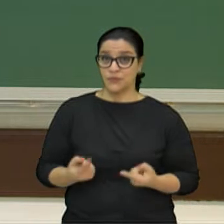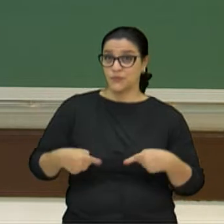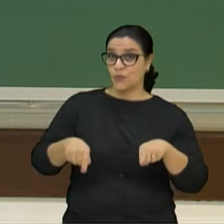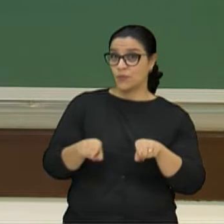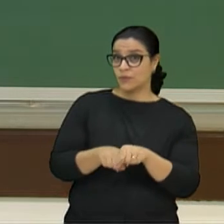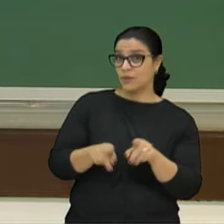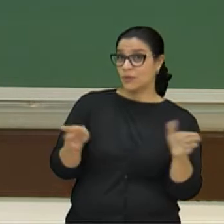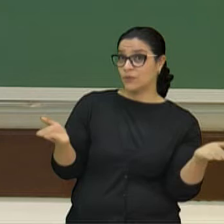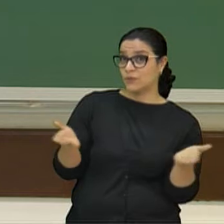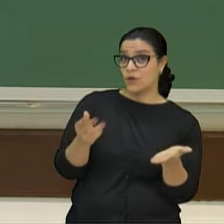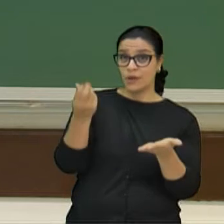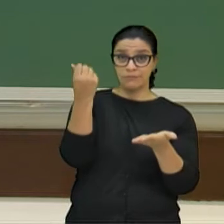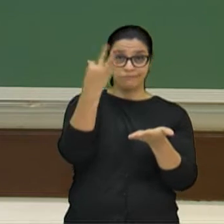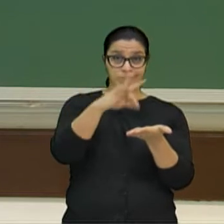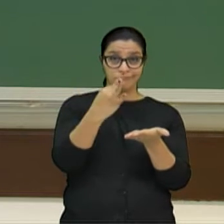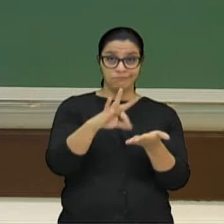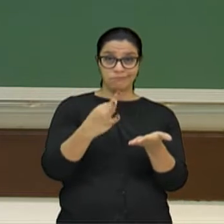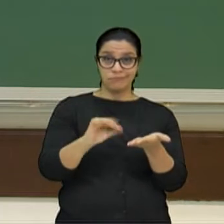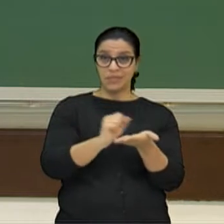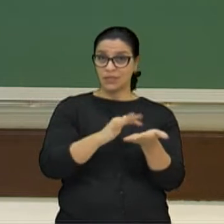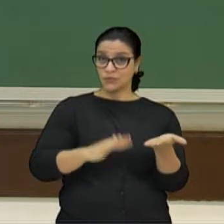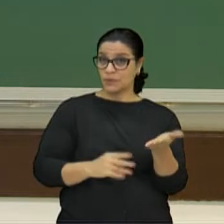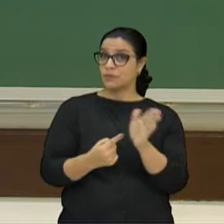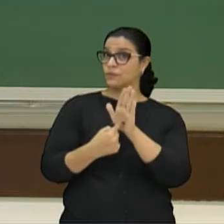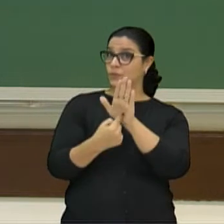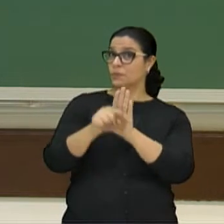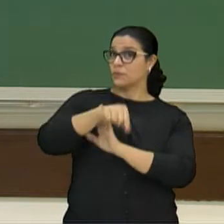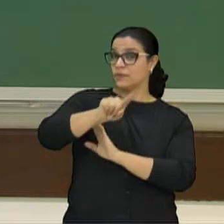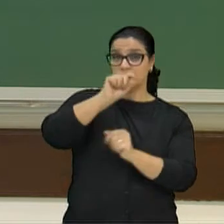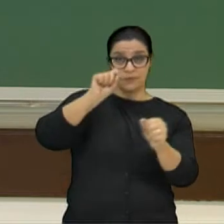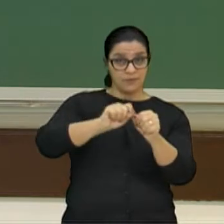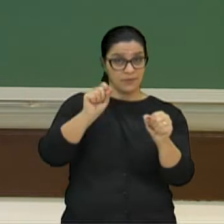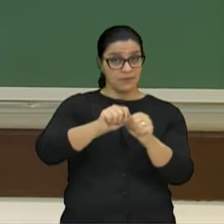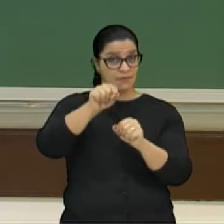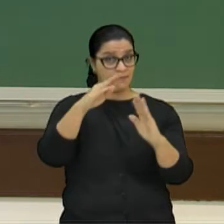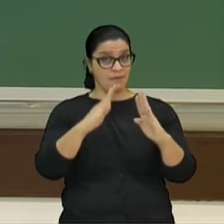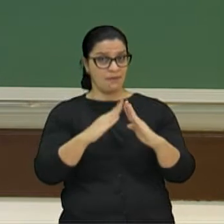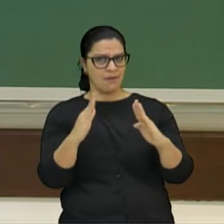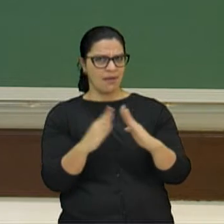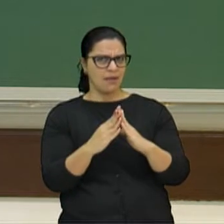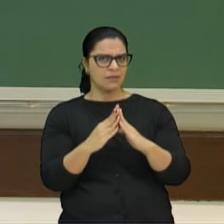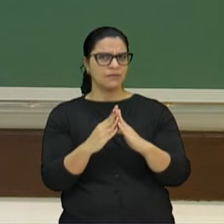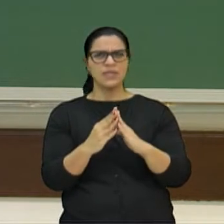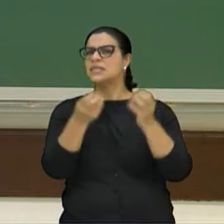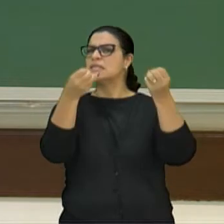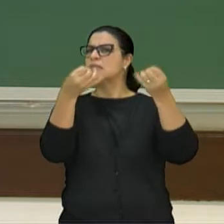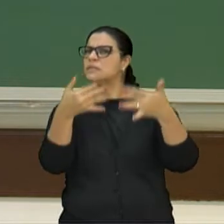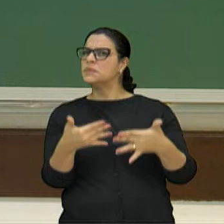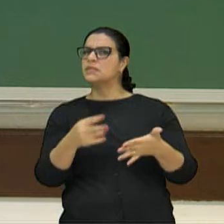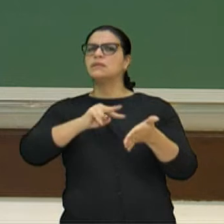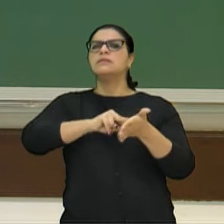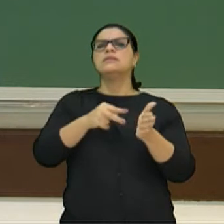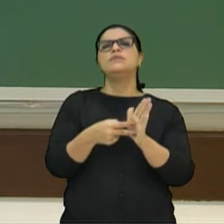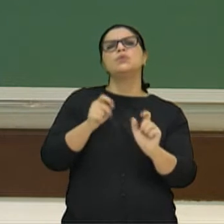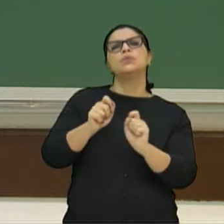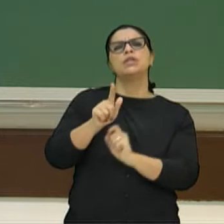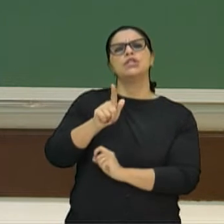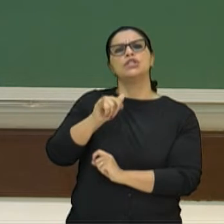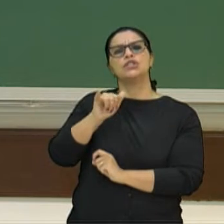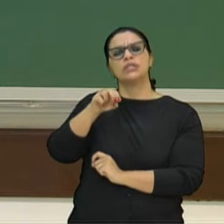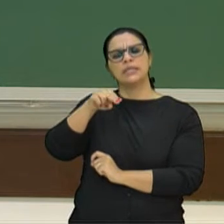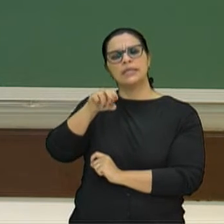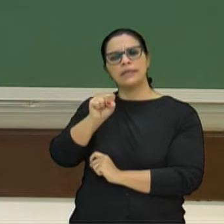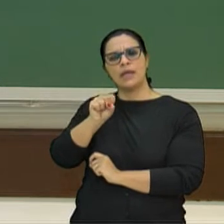Voltando então, pessoal, com a correção da atividade que eu tinha deixado aqui para vocês, que era o quê? Uma definição do que é ginástica. Então era para anotar no